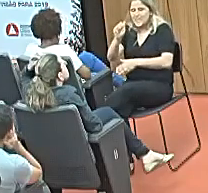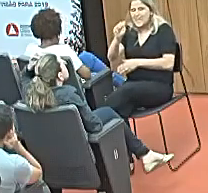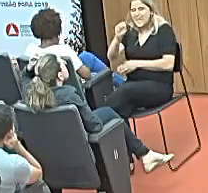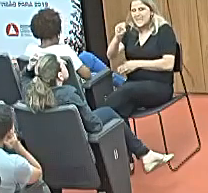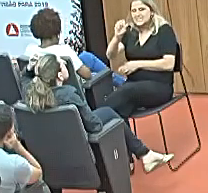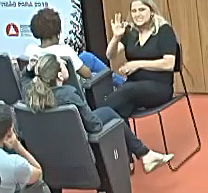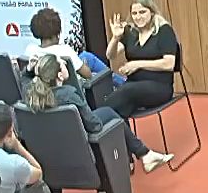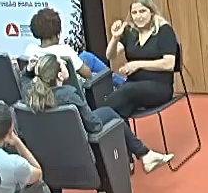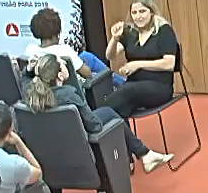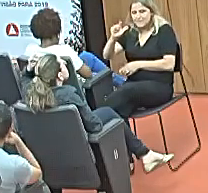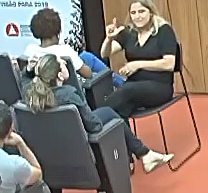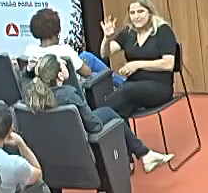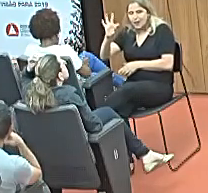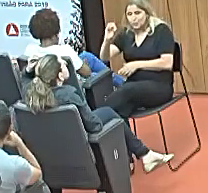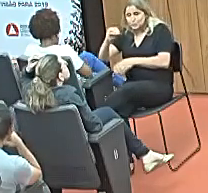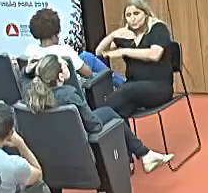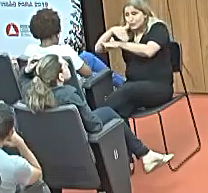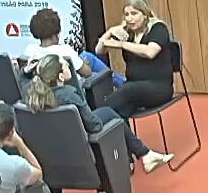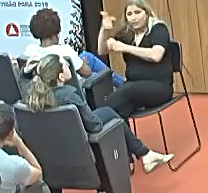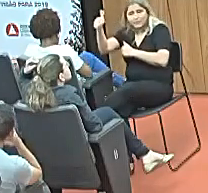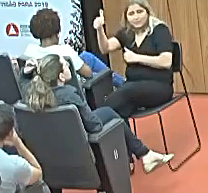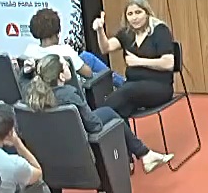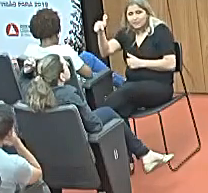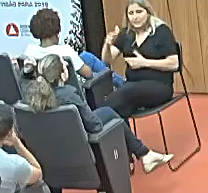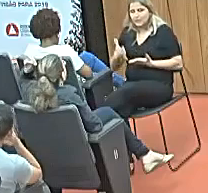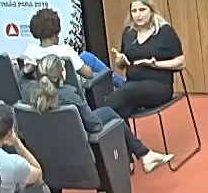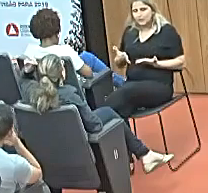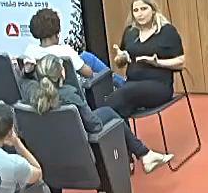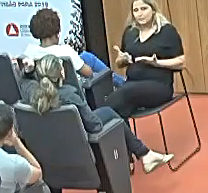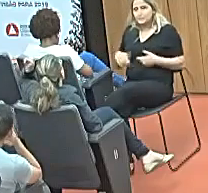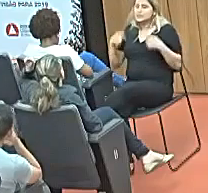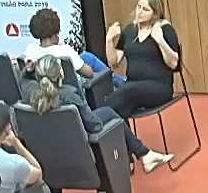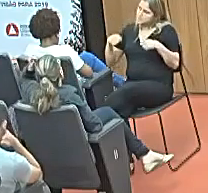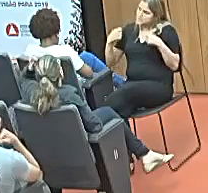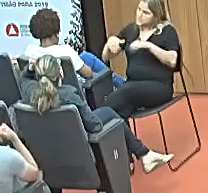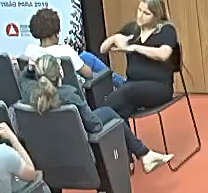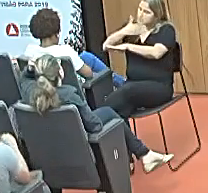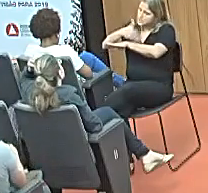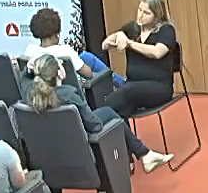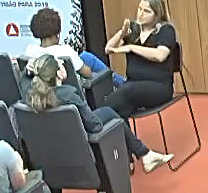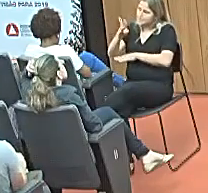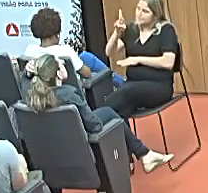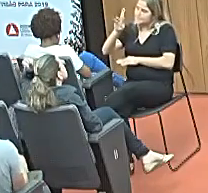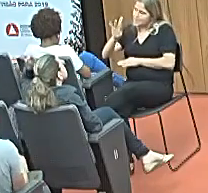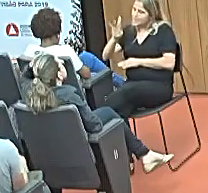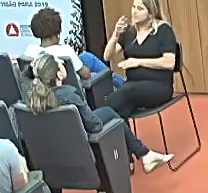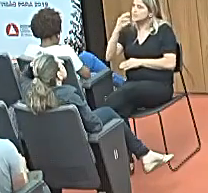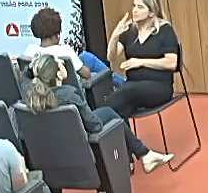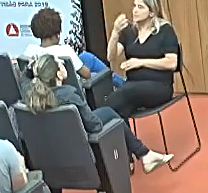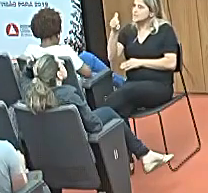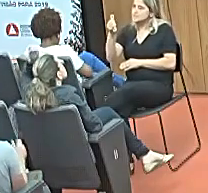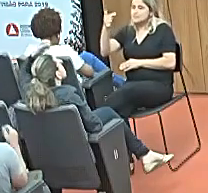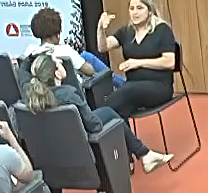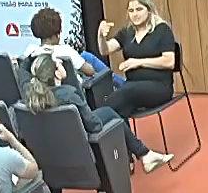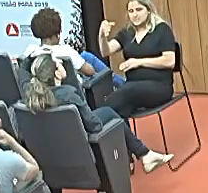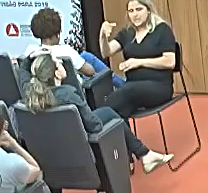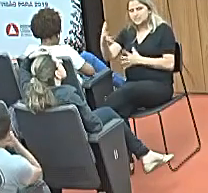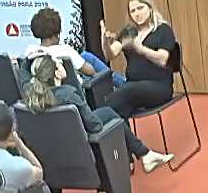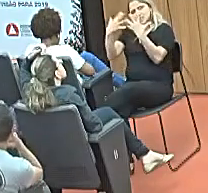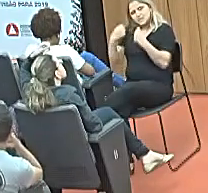promover a requalificação da br-367 assumindo por delegação a